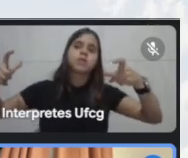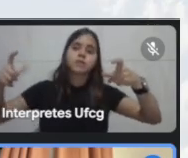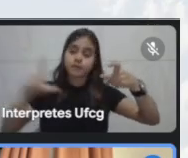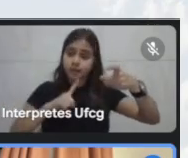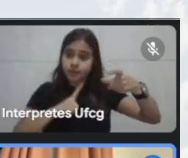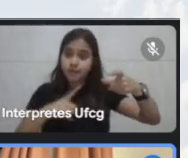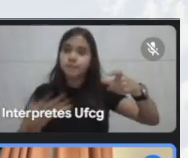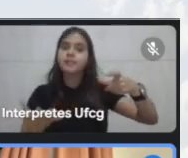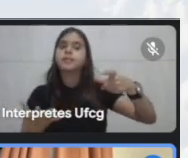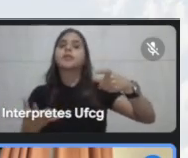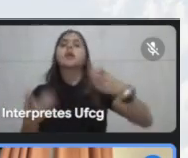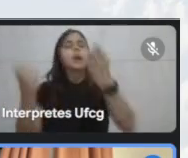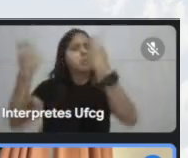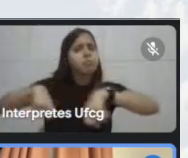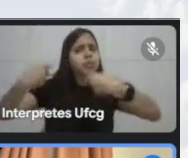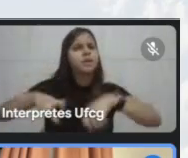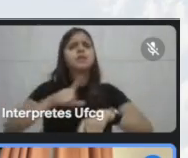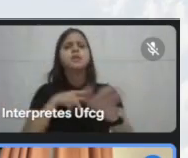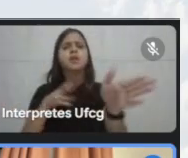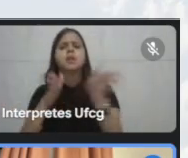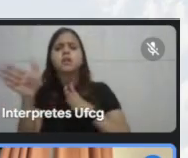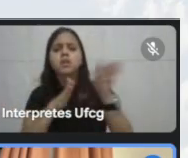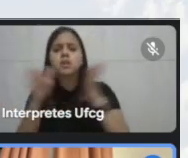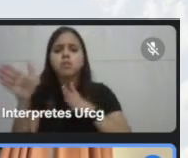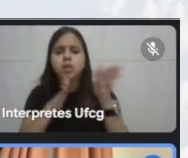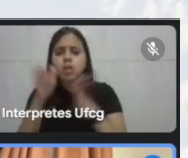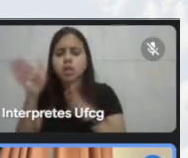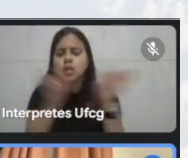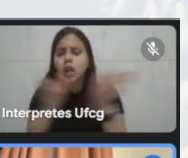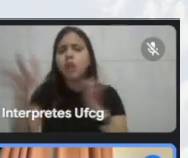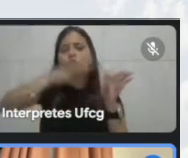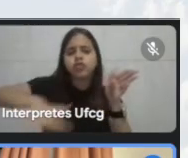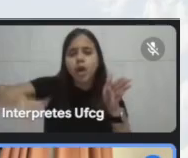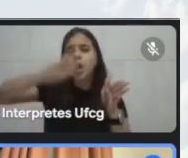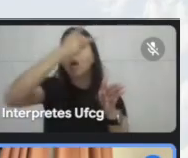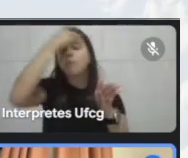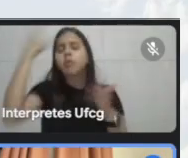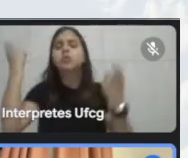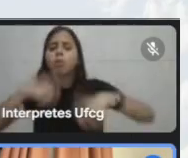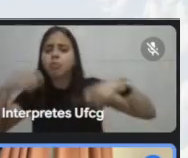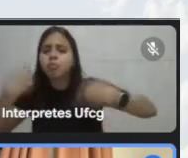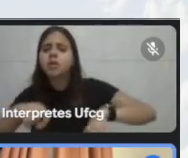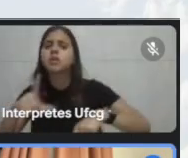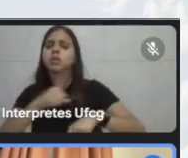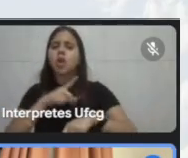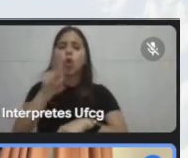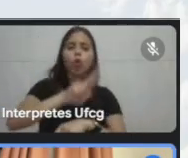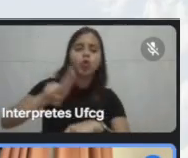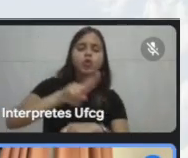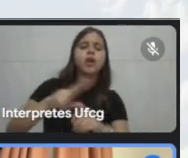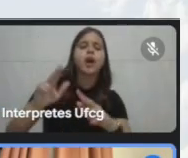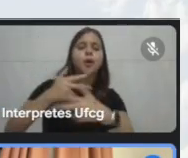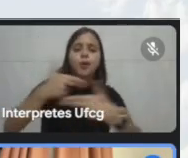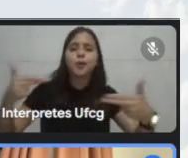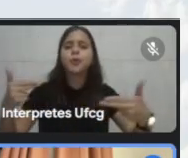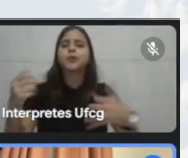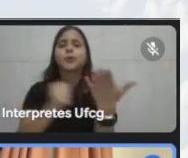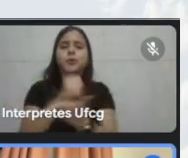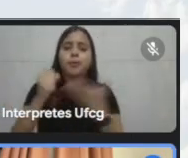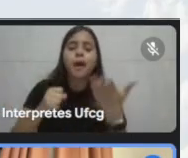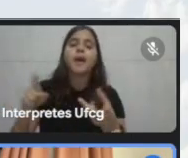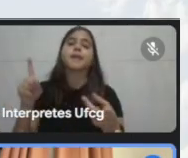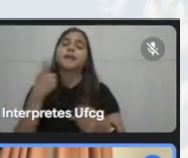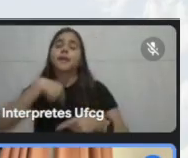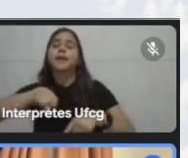gente tem essa necessidade de uma acessibilidade para as pessoas, para que as pessoas consigam se conectar a serviços básicos, como escolas,